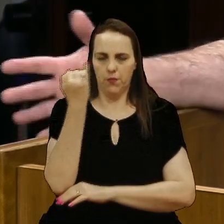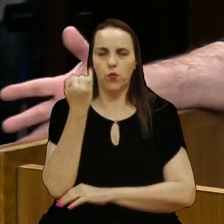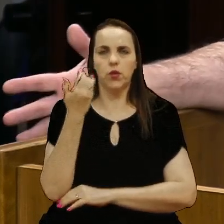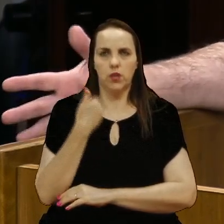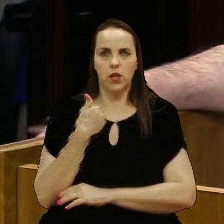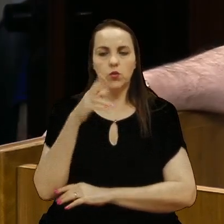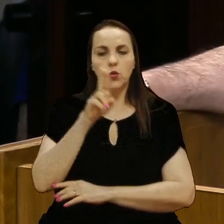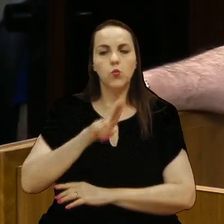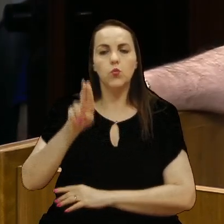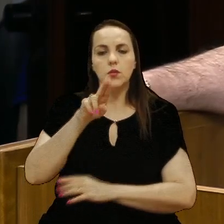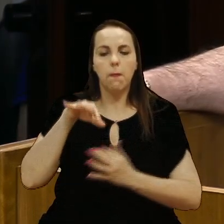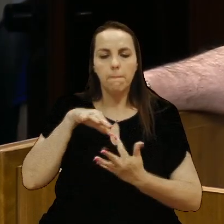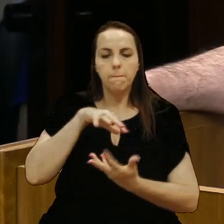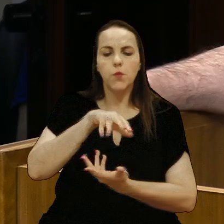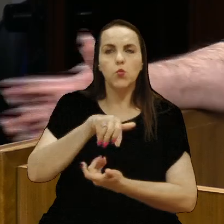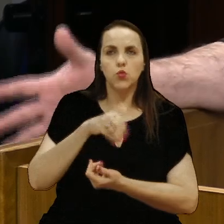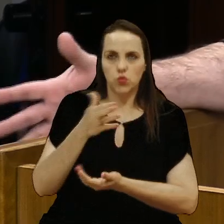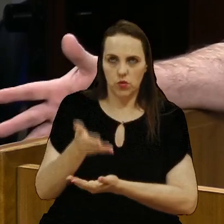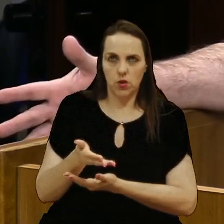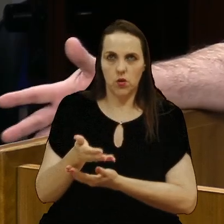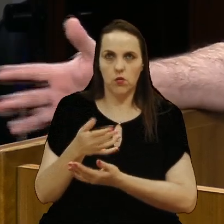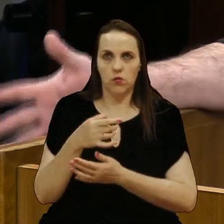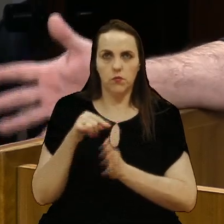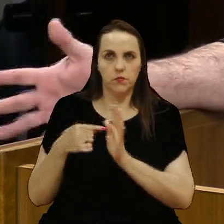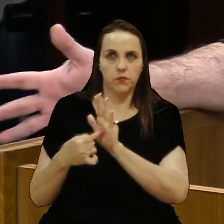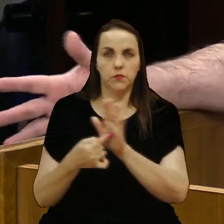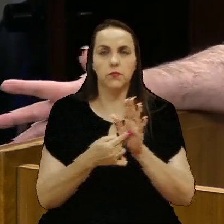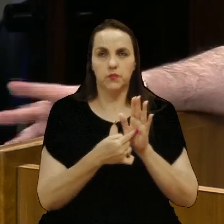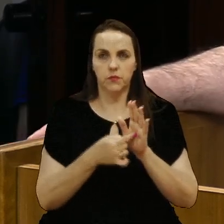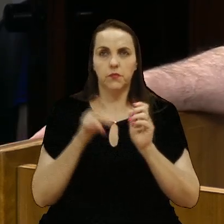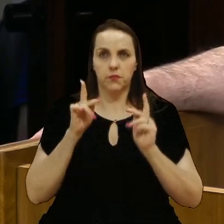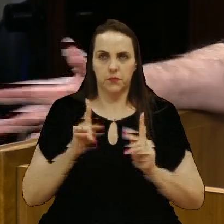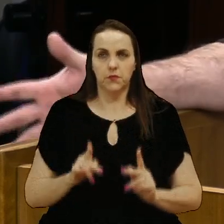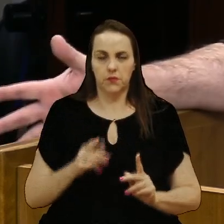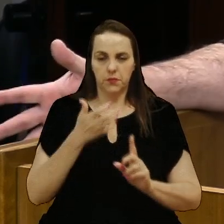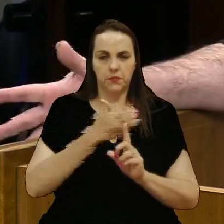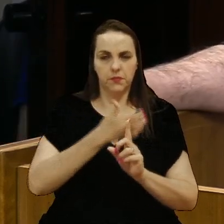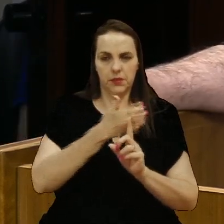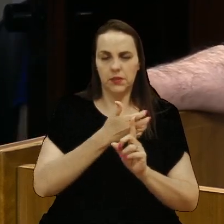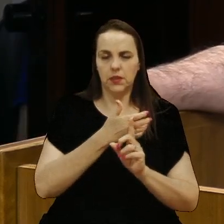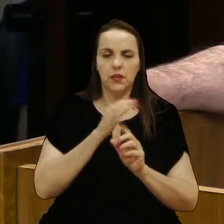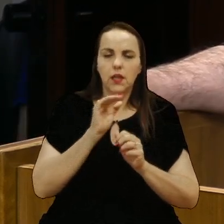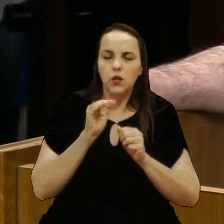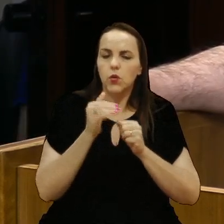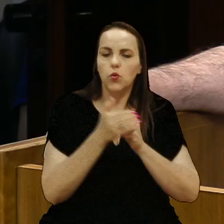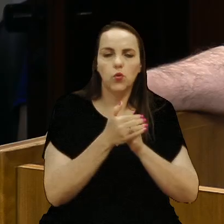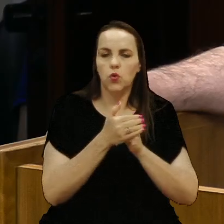mundialmente para indicar as pessoas que têm deficiência não aparente, como o autismo, né?